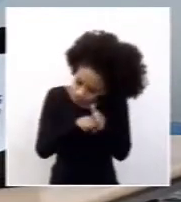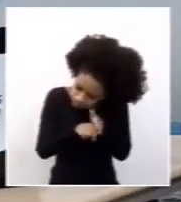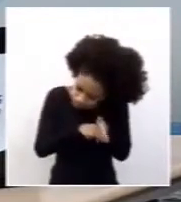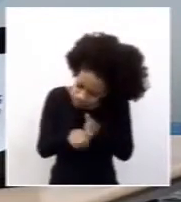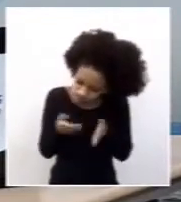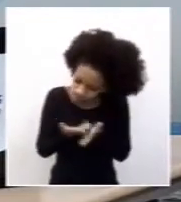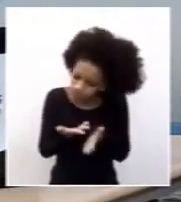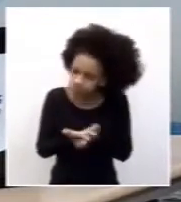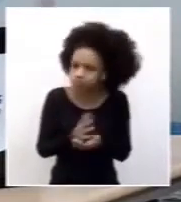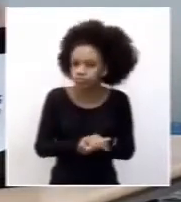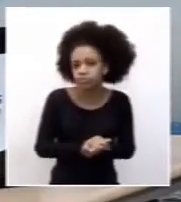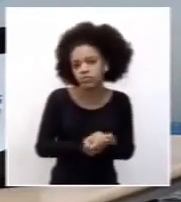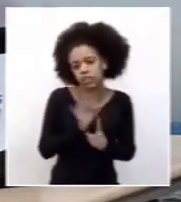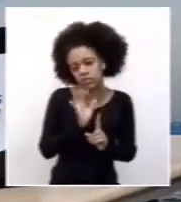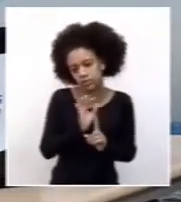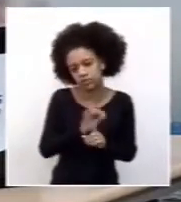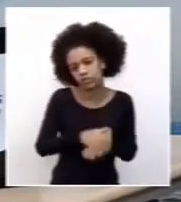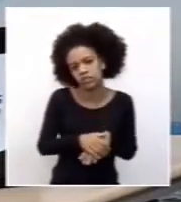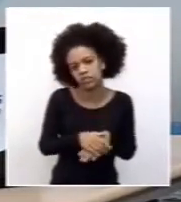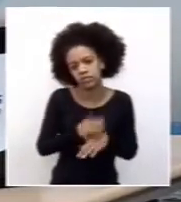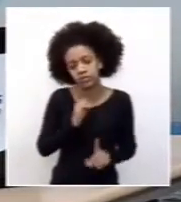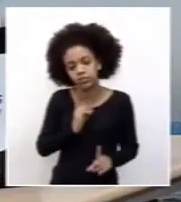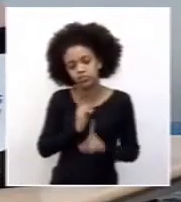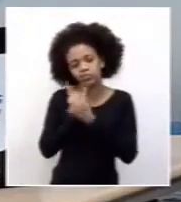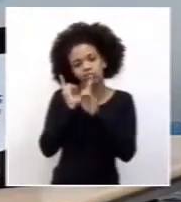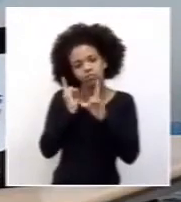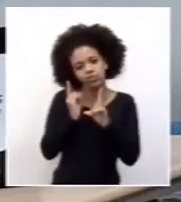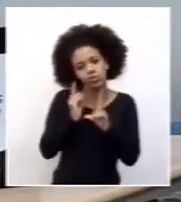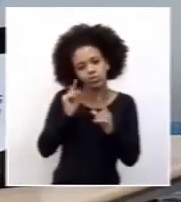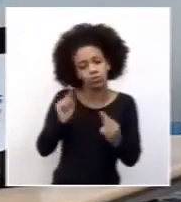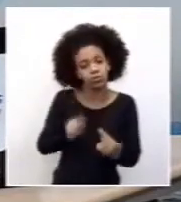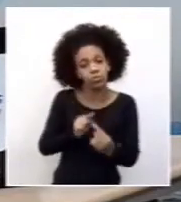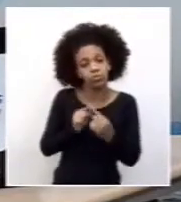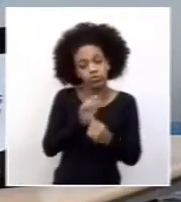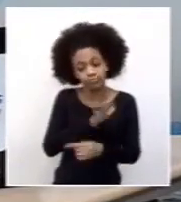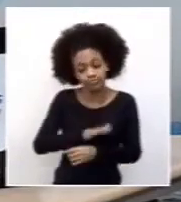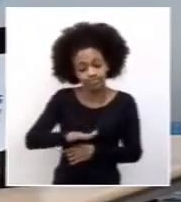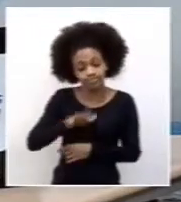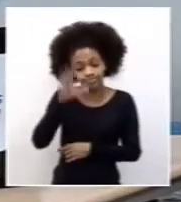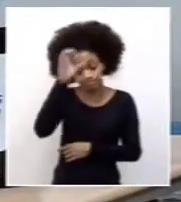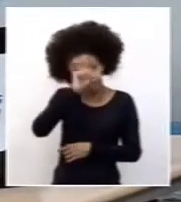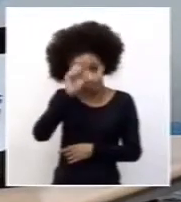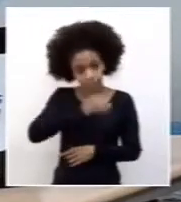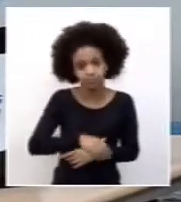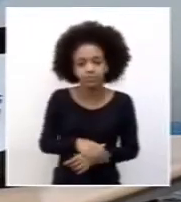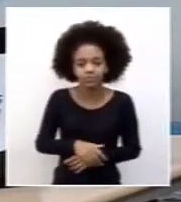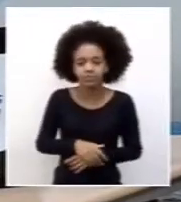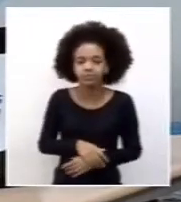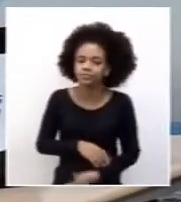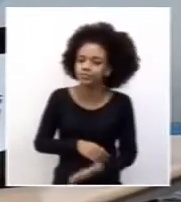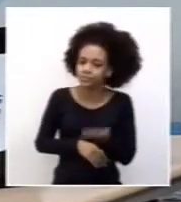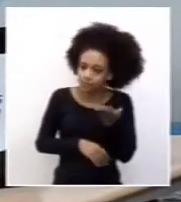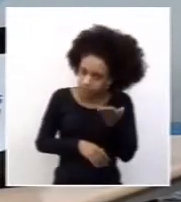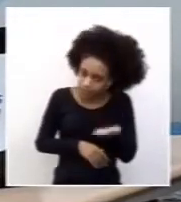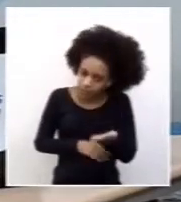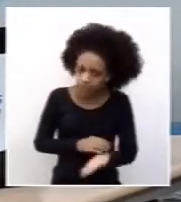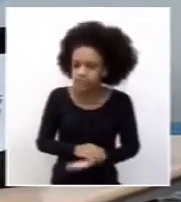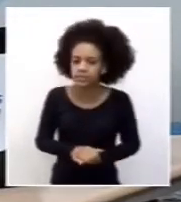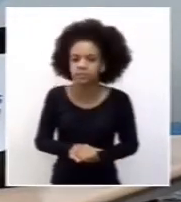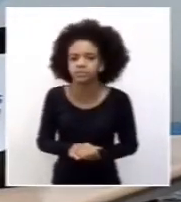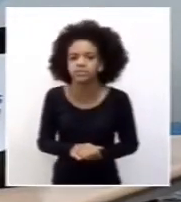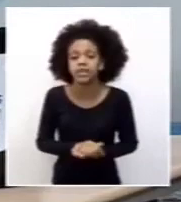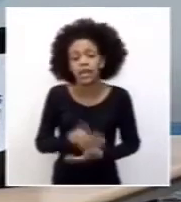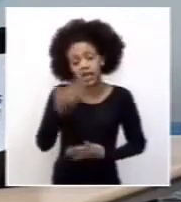e das referências que vai ao encontro dessa perspectiva que nós estamos trabalhando nos ambientes de aprendizagem. Tá? As nossas considerações que nós deixamos aqui,